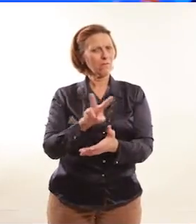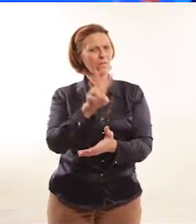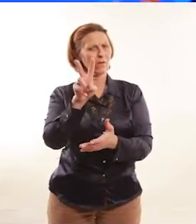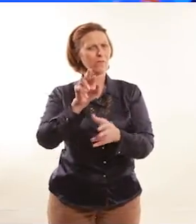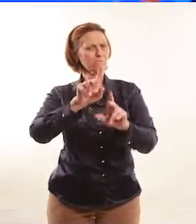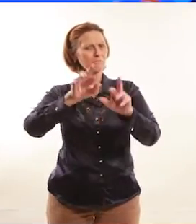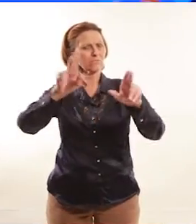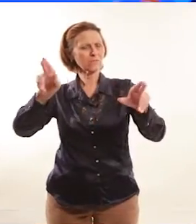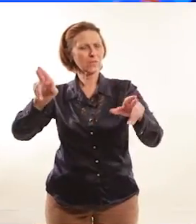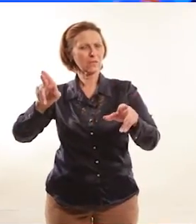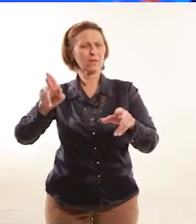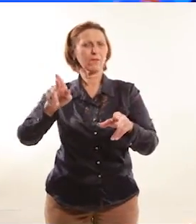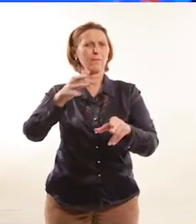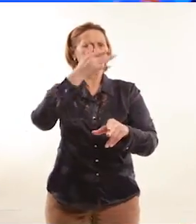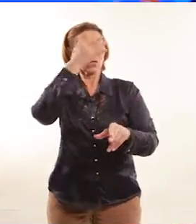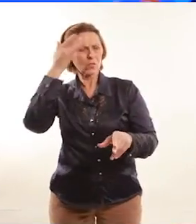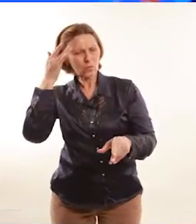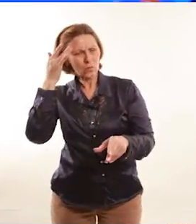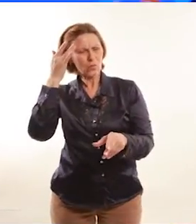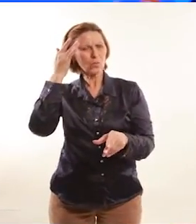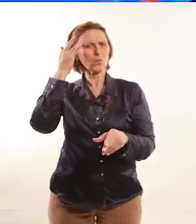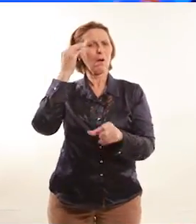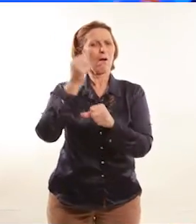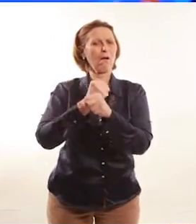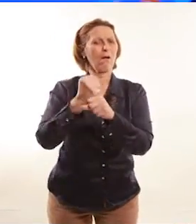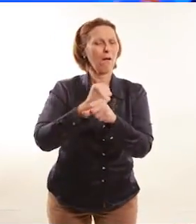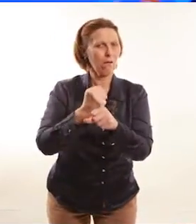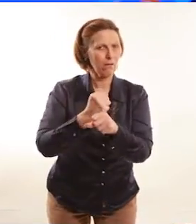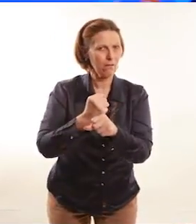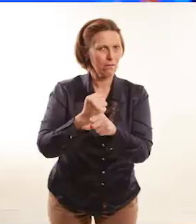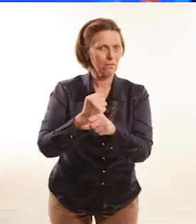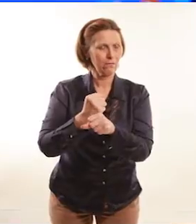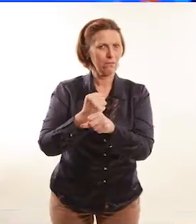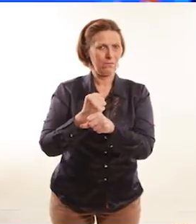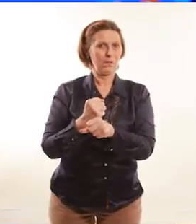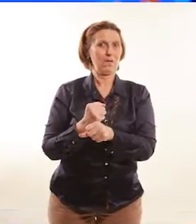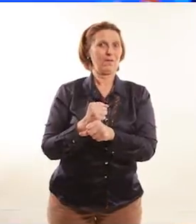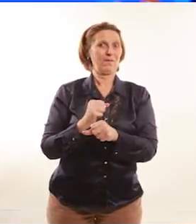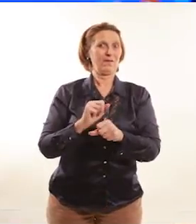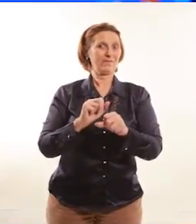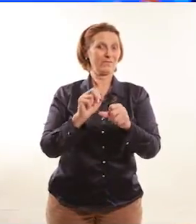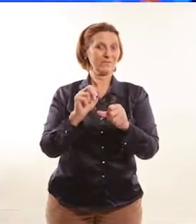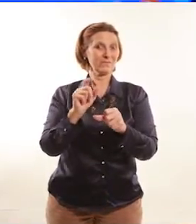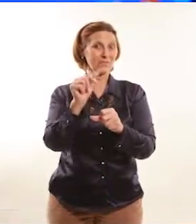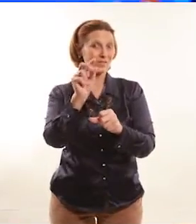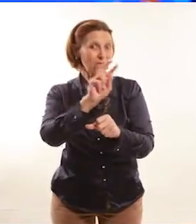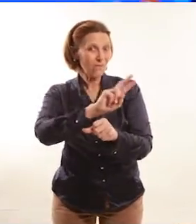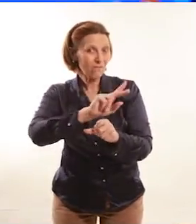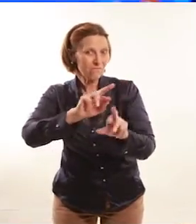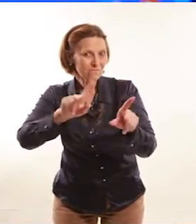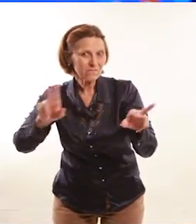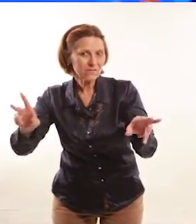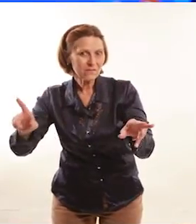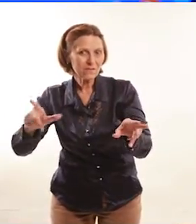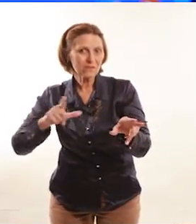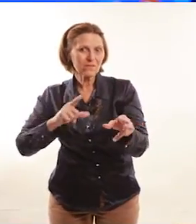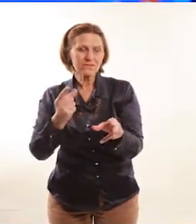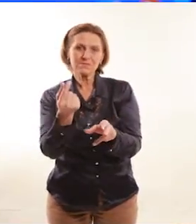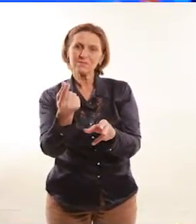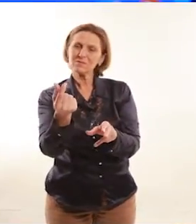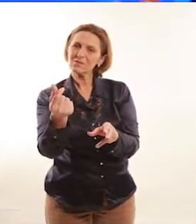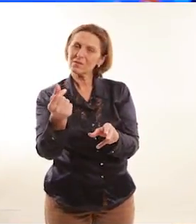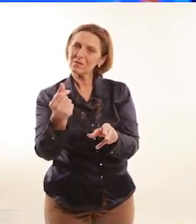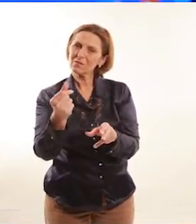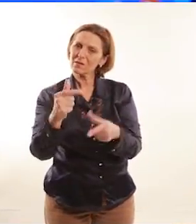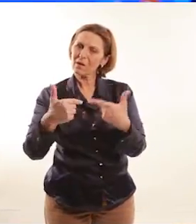capita habitante ano. E o teto variável, ele também compõe de recursos que são destinados para